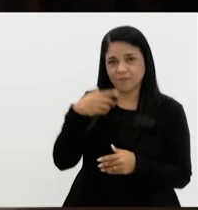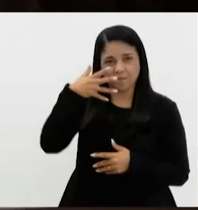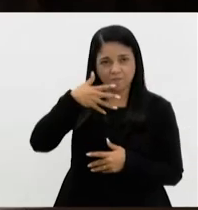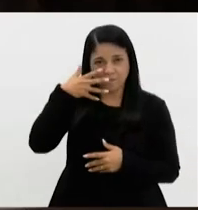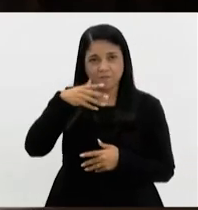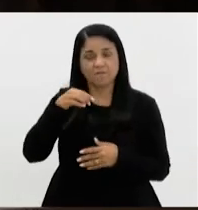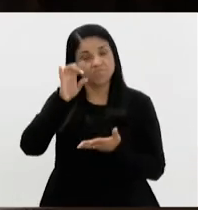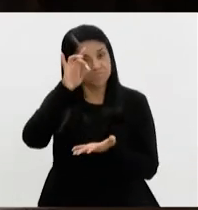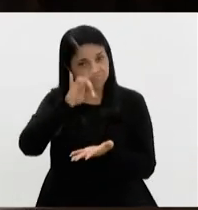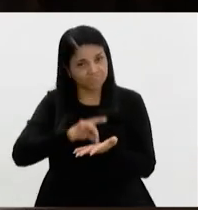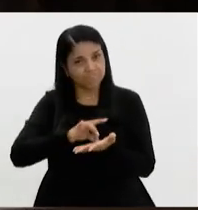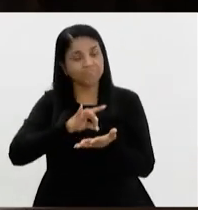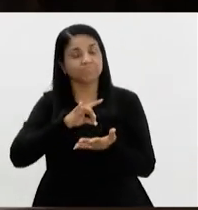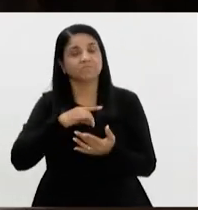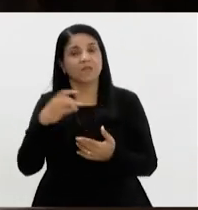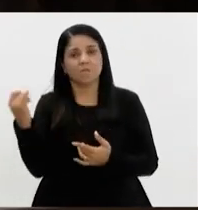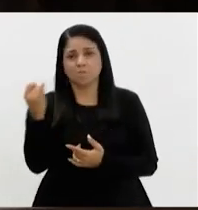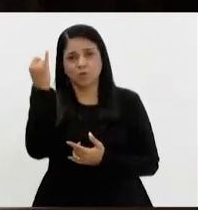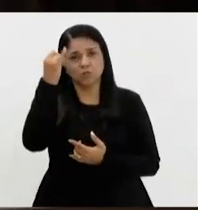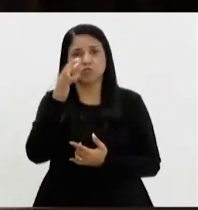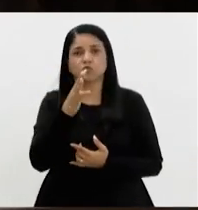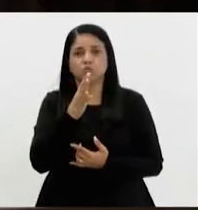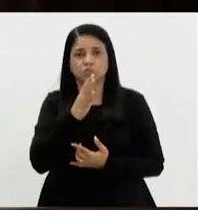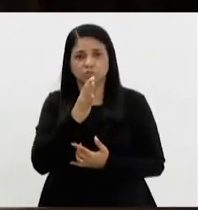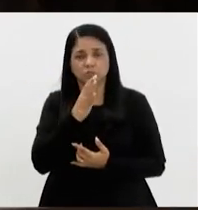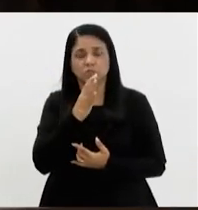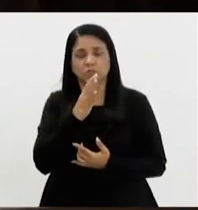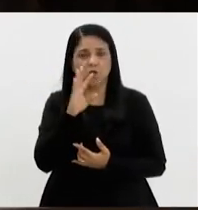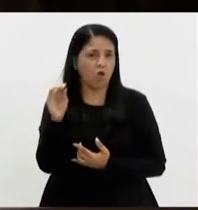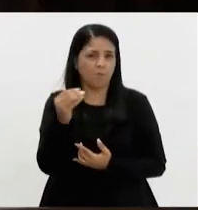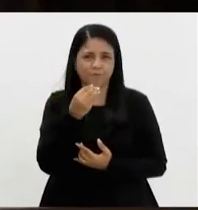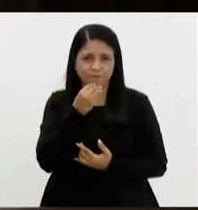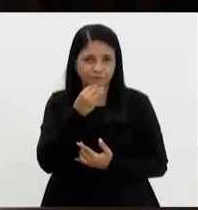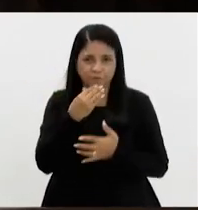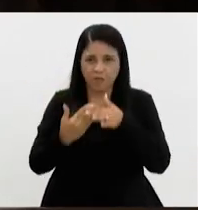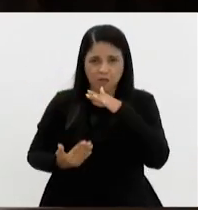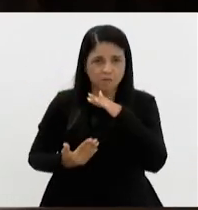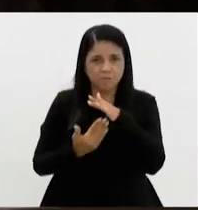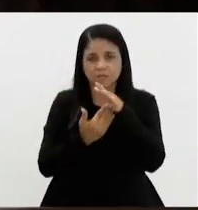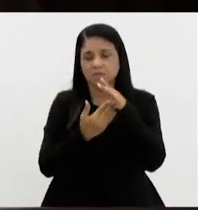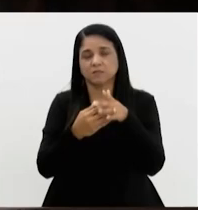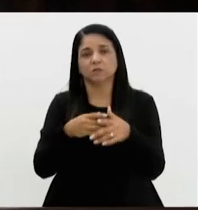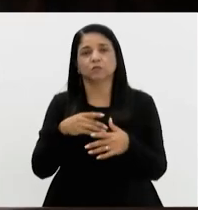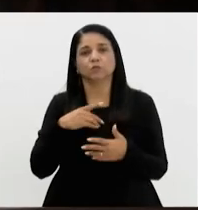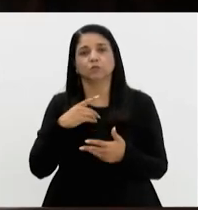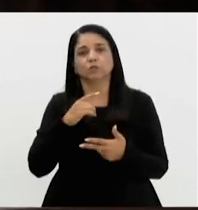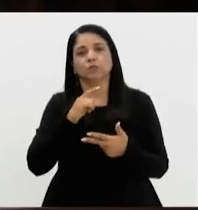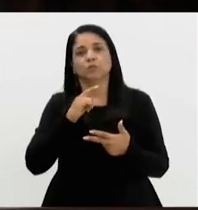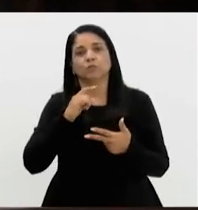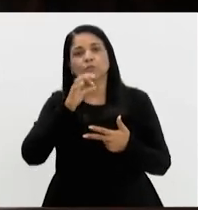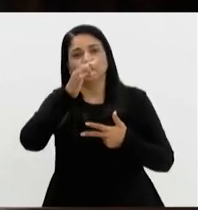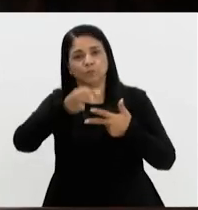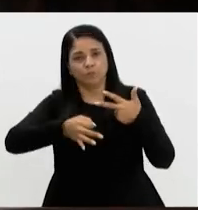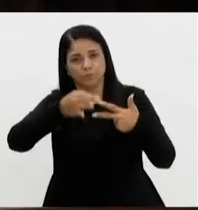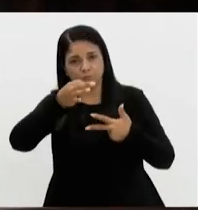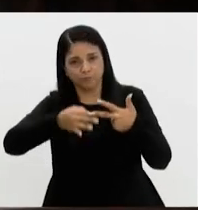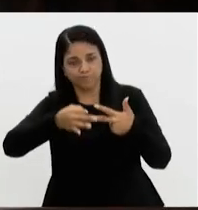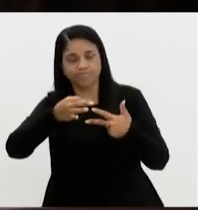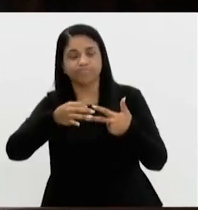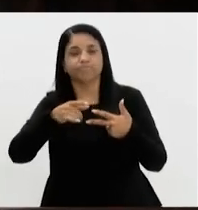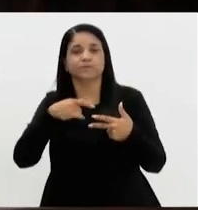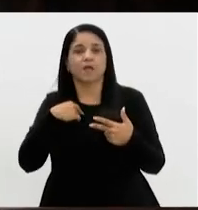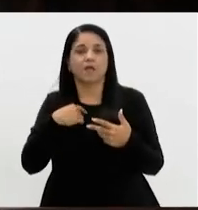é importante nós reconhecemos Obviamente as limitações do Poder Judiciário para enfrentar a desinformação